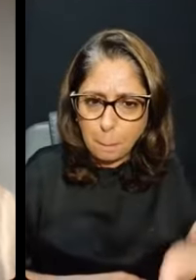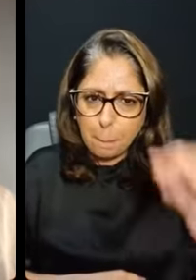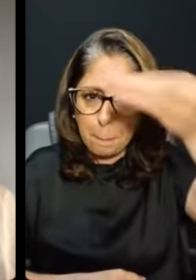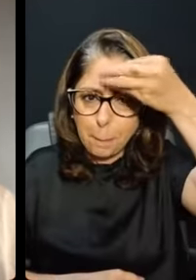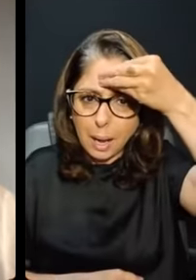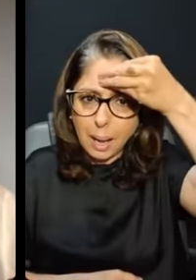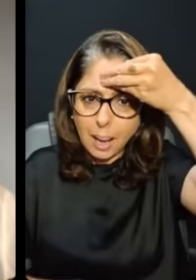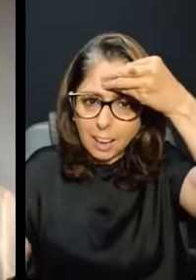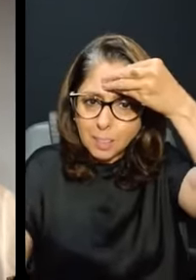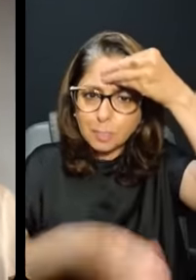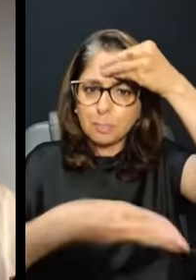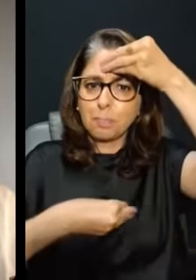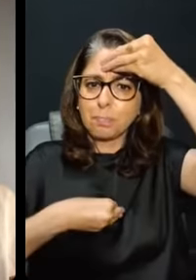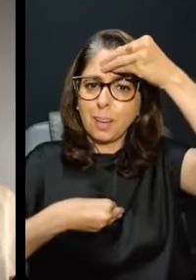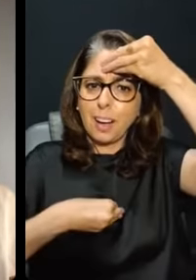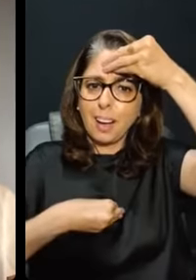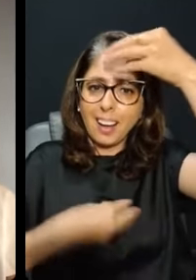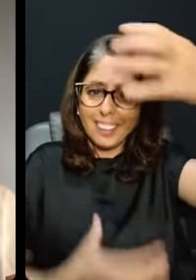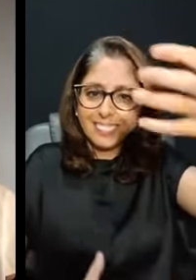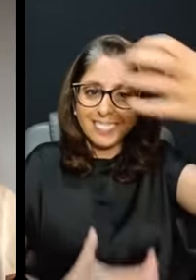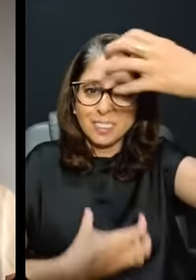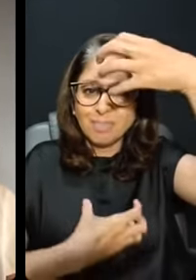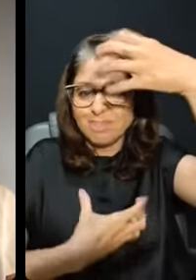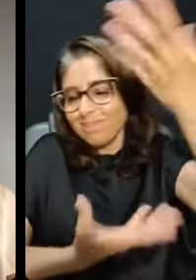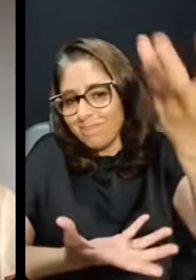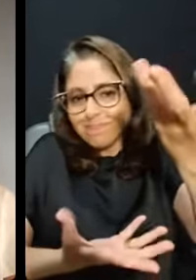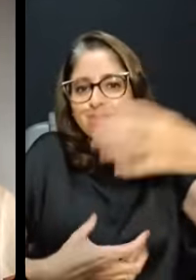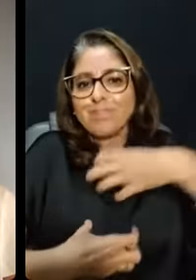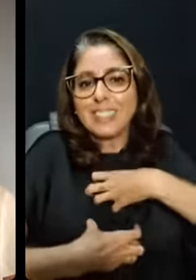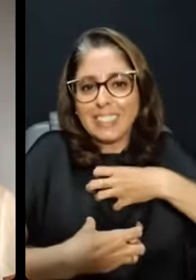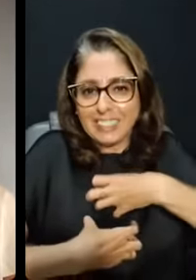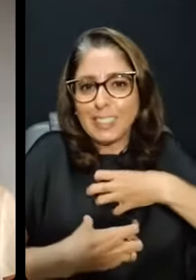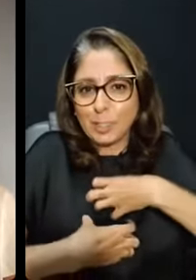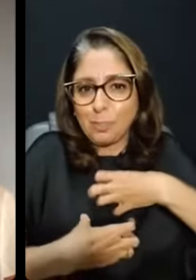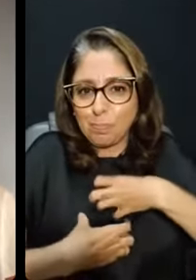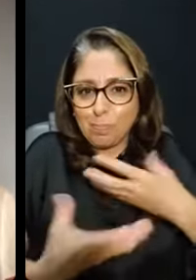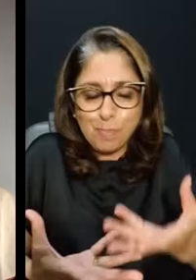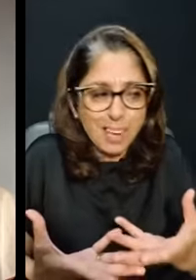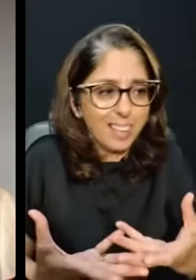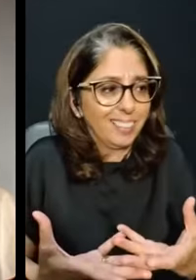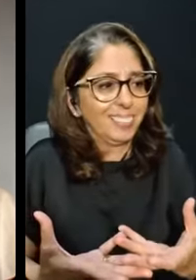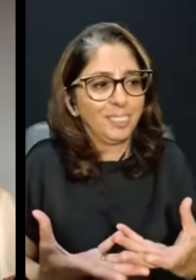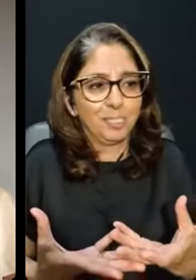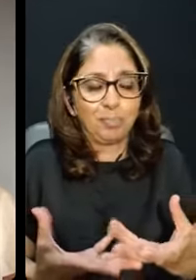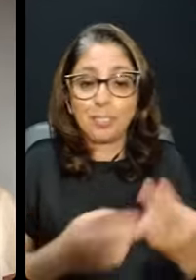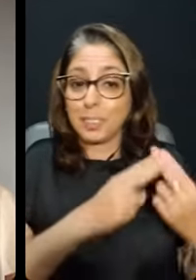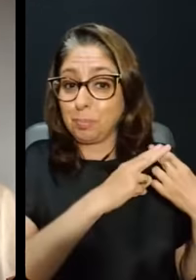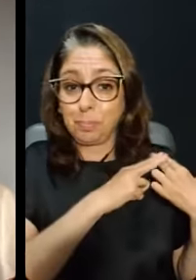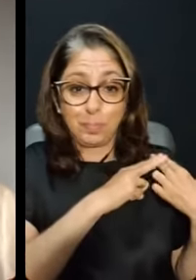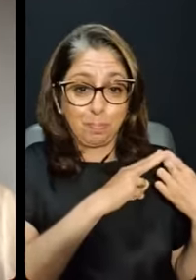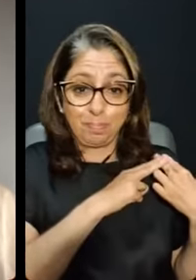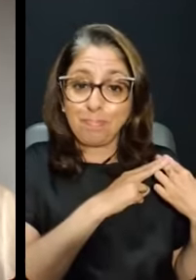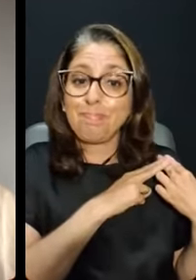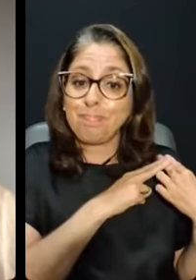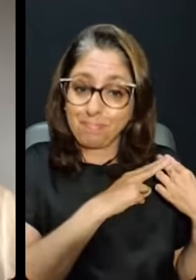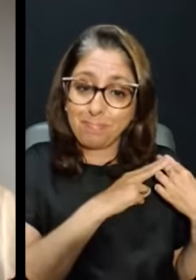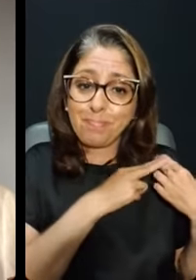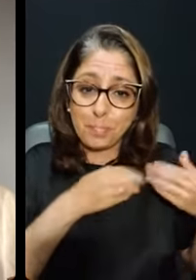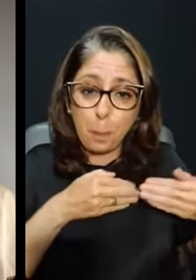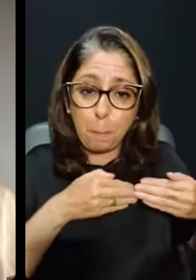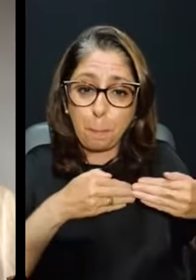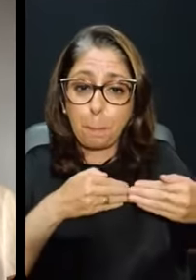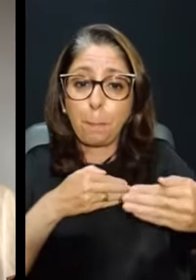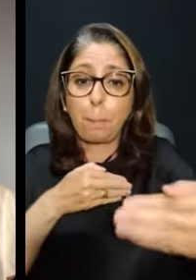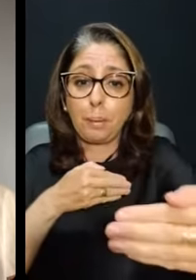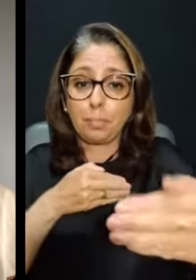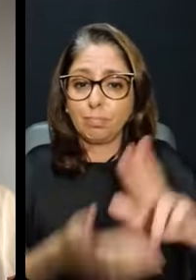partir daquele momento que você escolhe percorrer com acessibilidade, você se sente responsável. Então você quer prover a acessibilidade o máximo